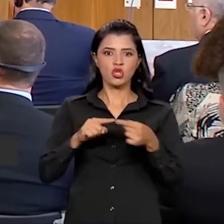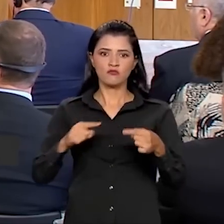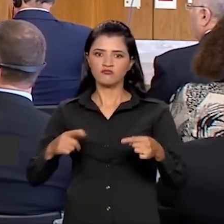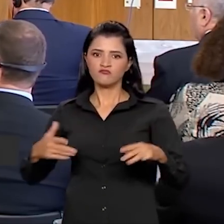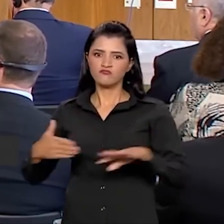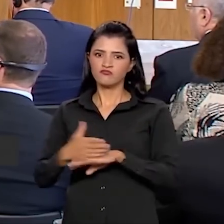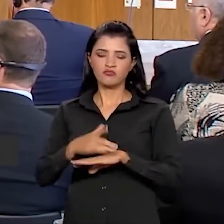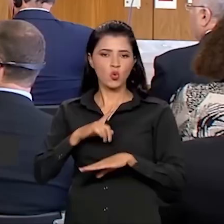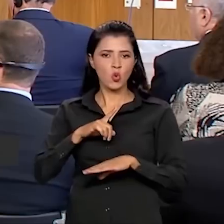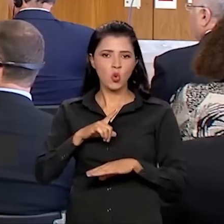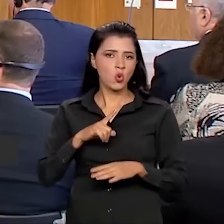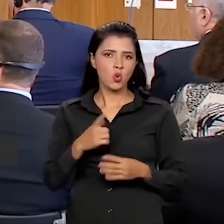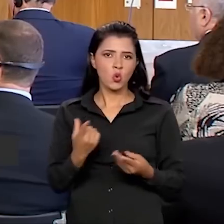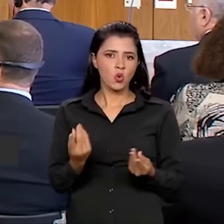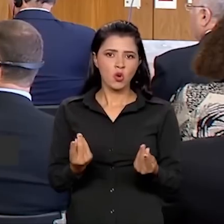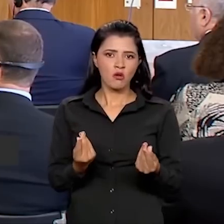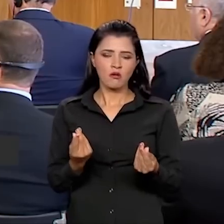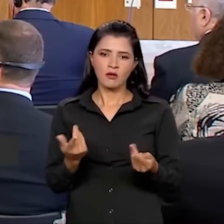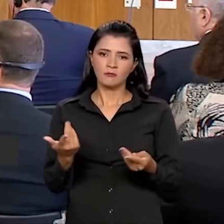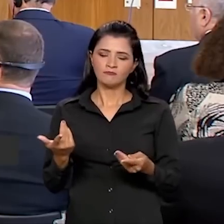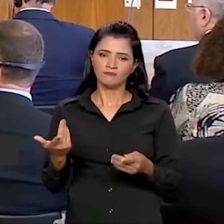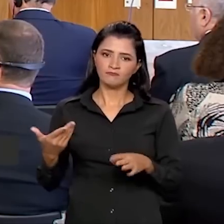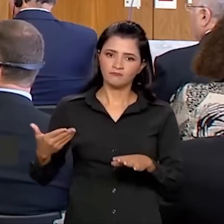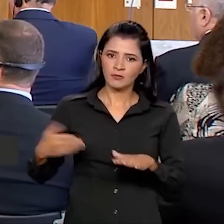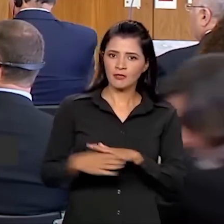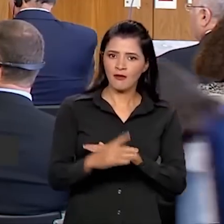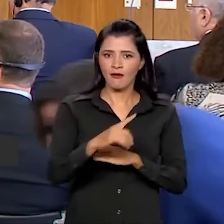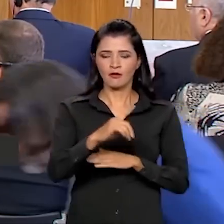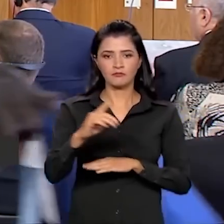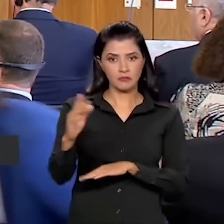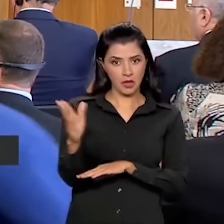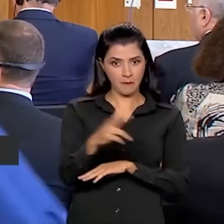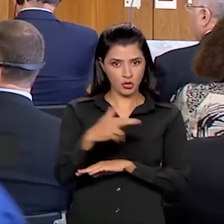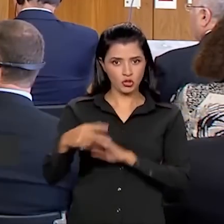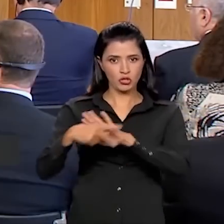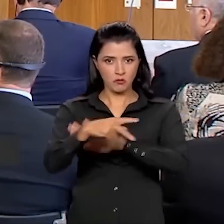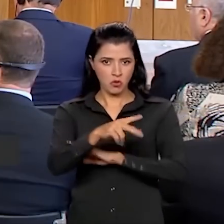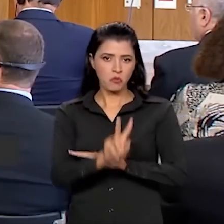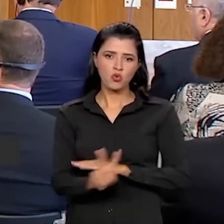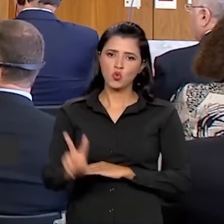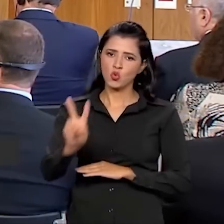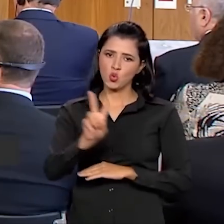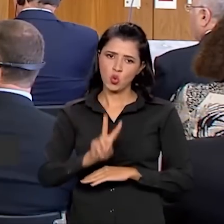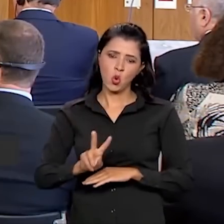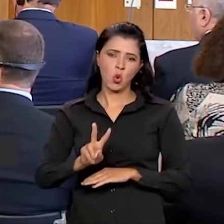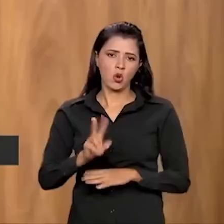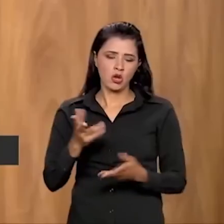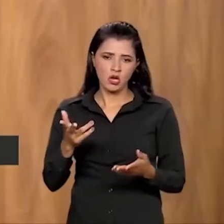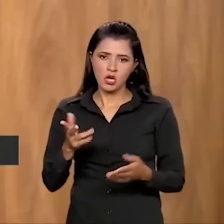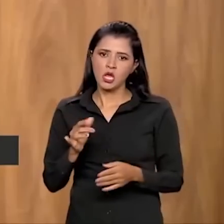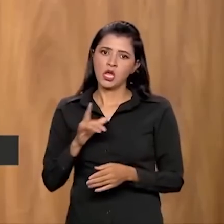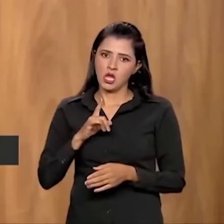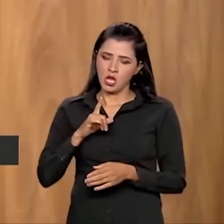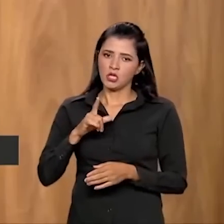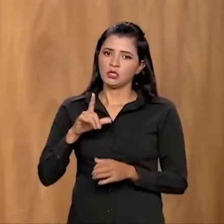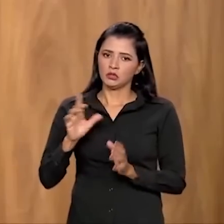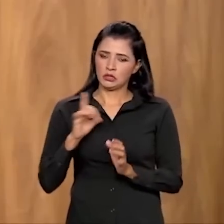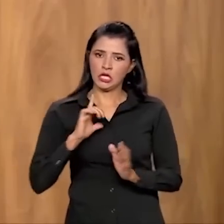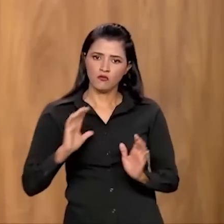Afortunadamente. Entrar na embaixada da Venezuela, infelizmente houve